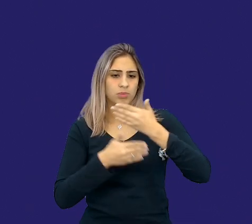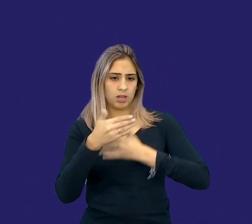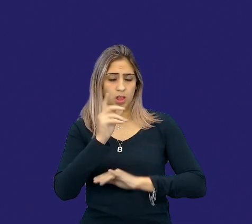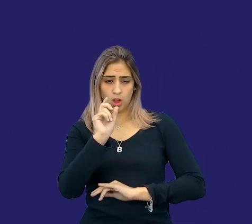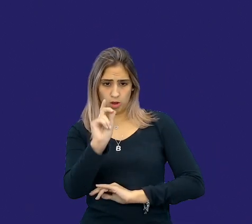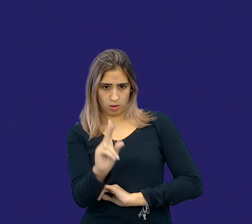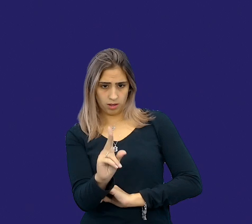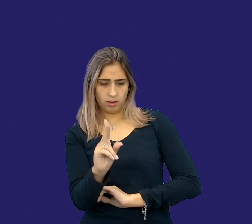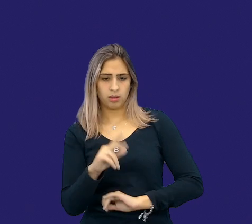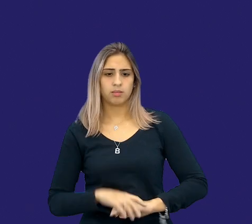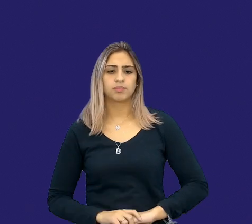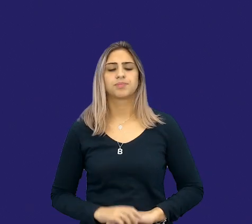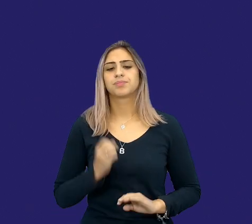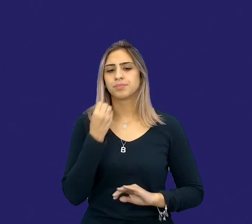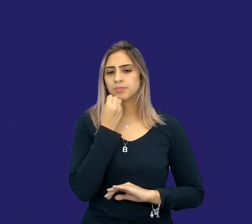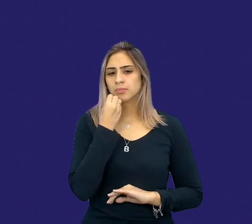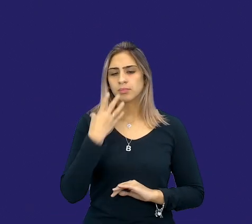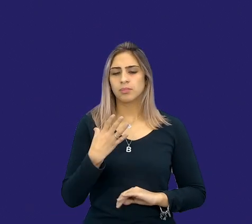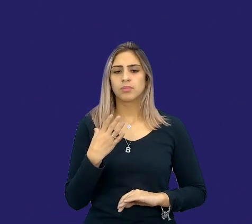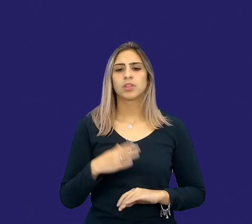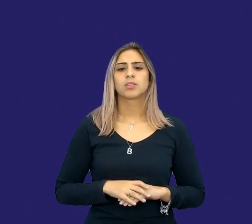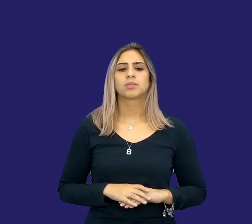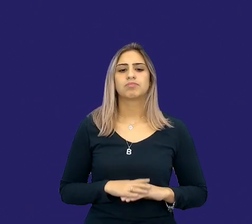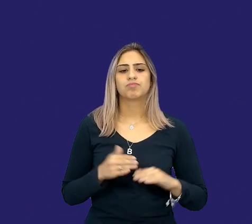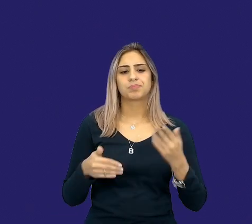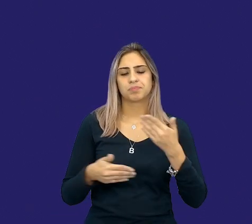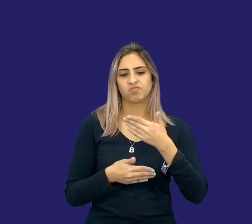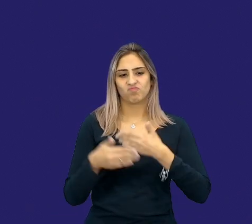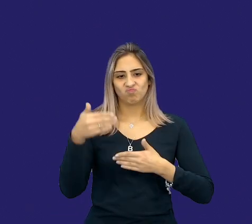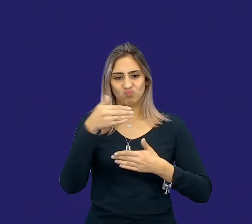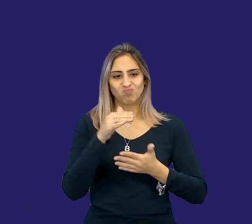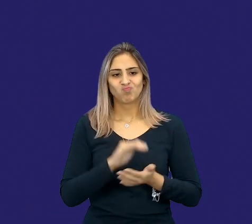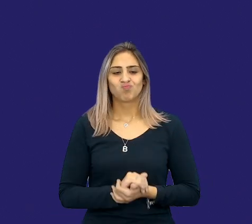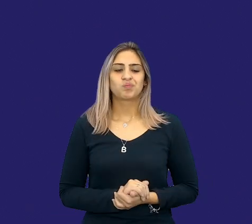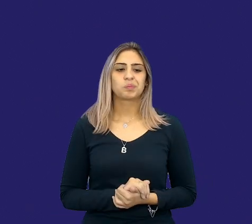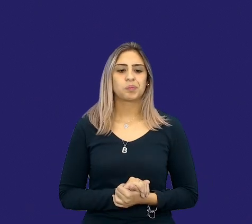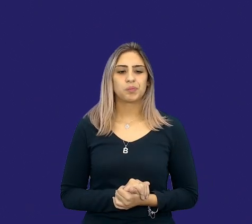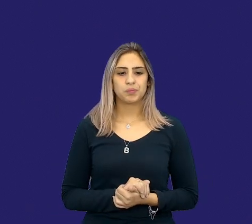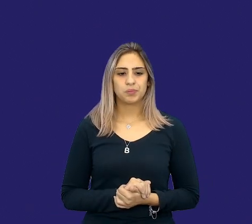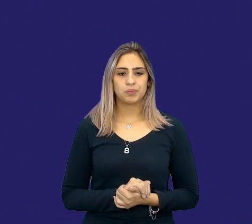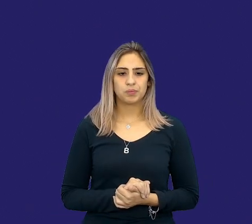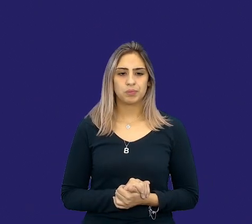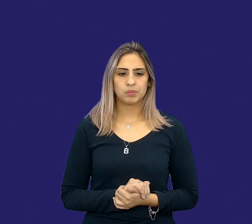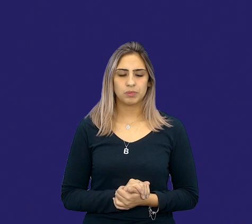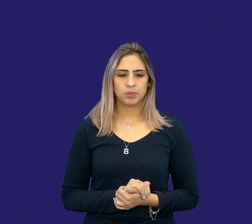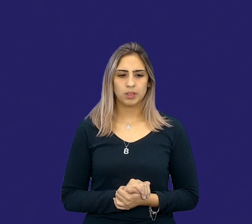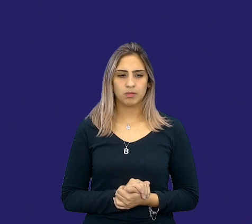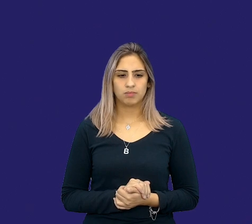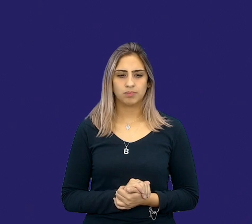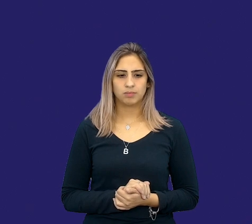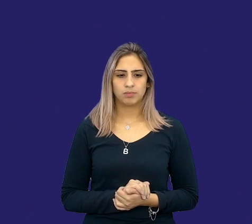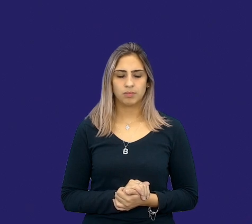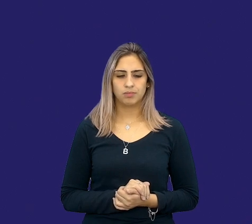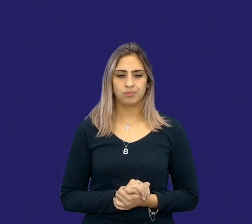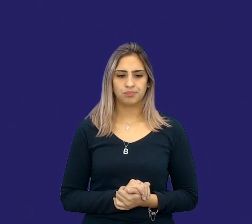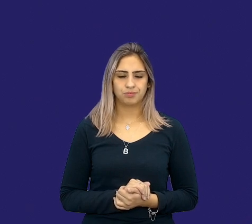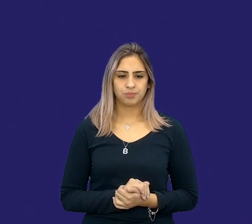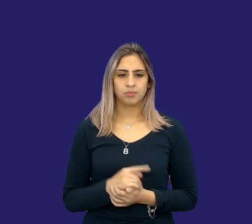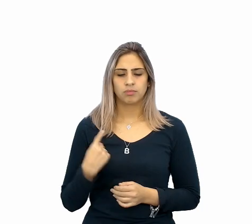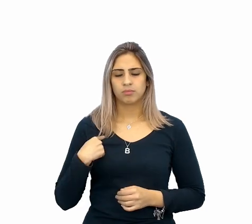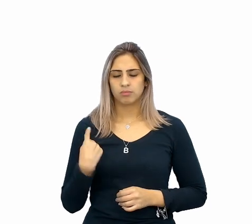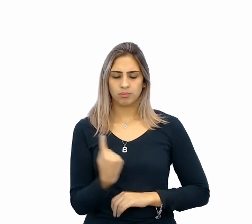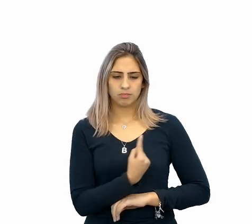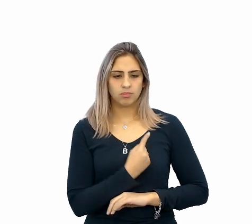ok? Bem, avançando, nós vamos,